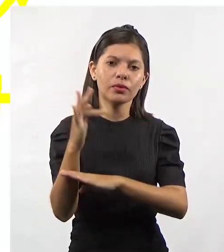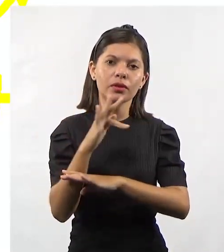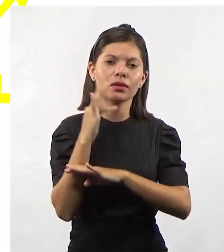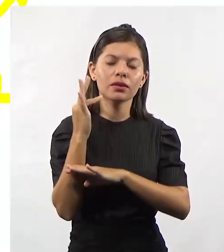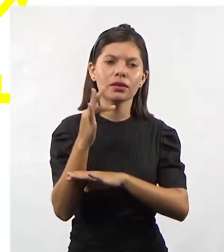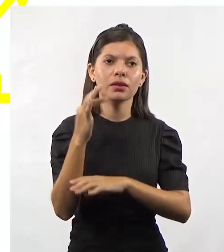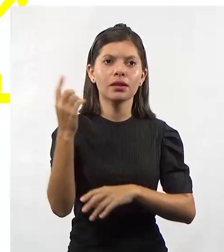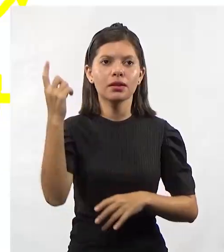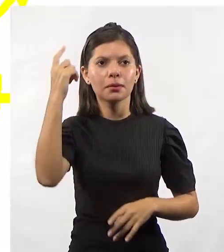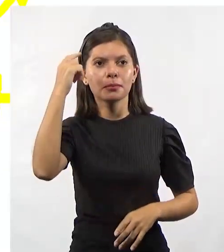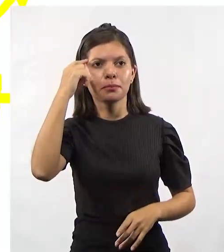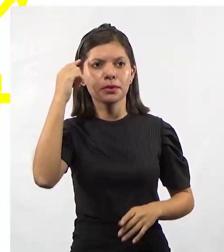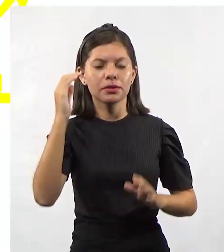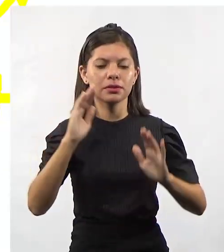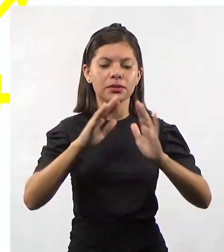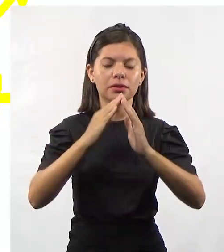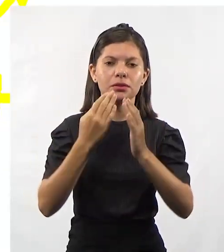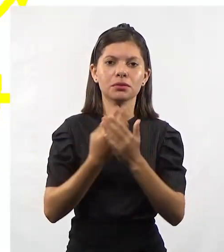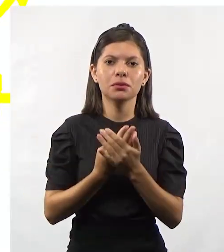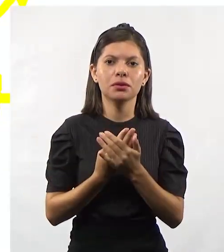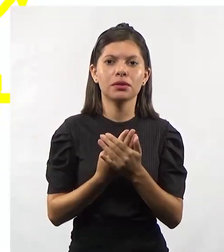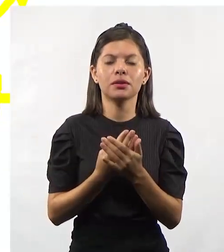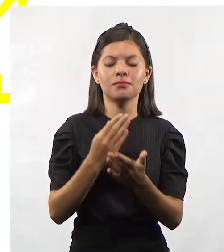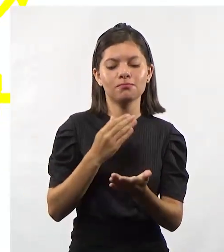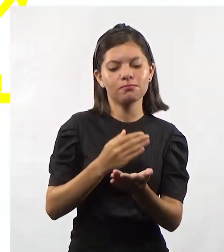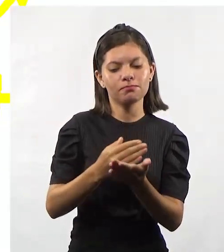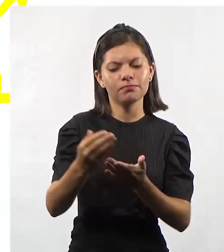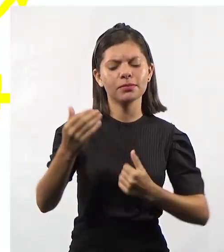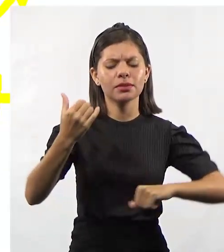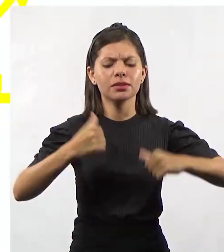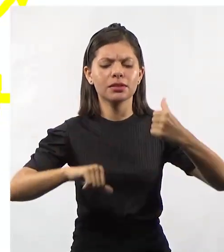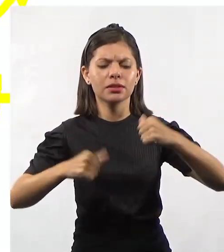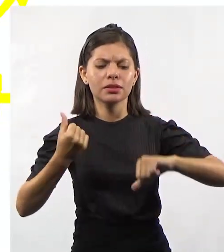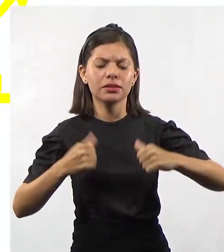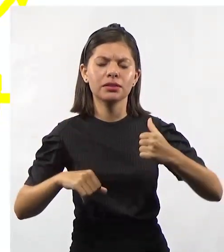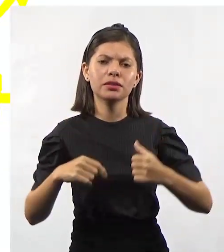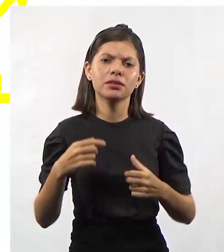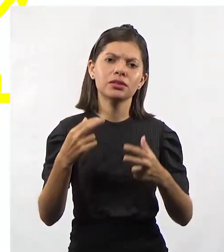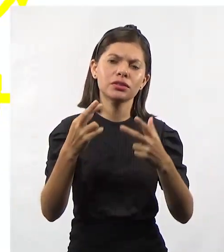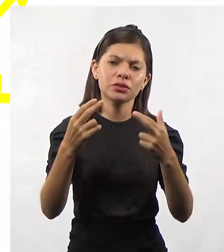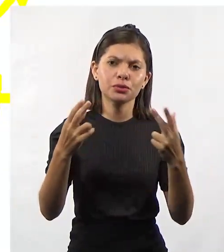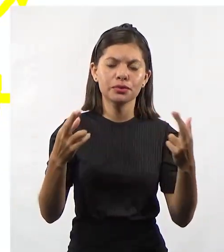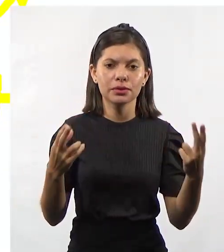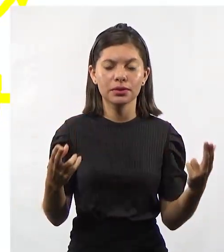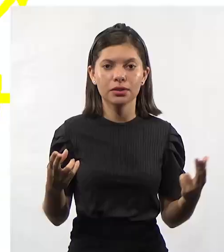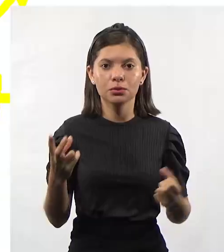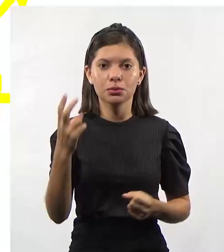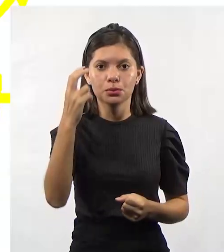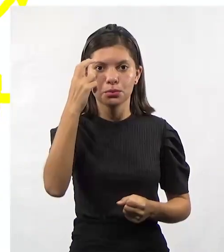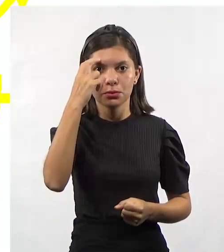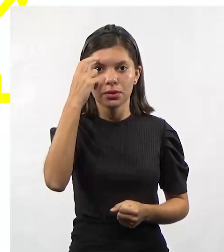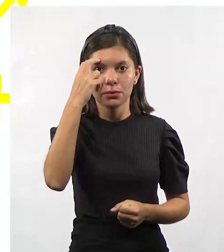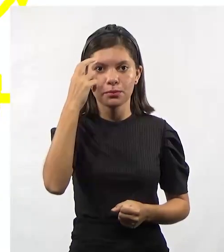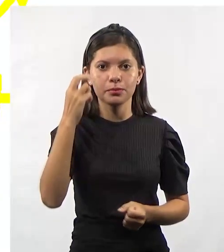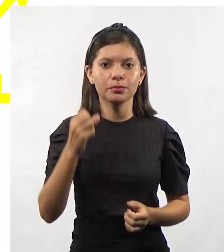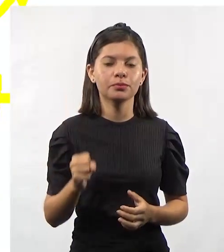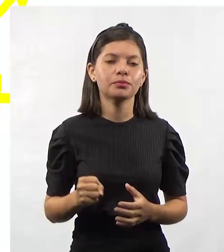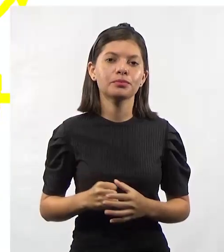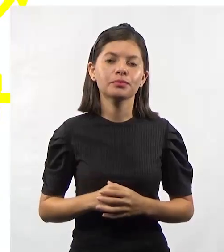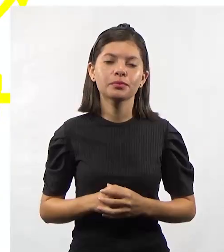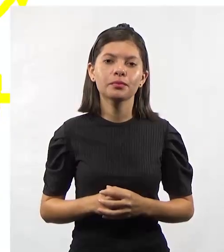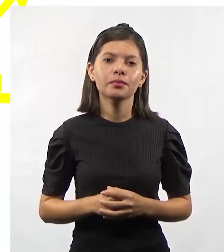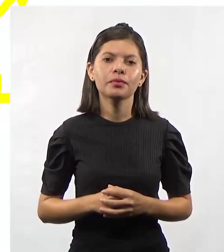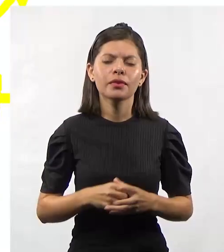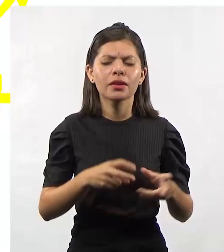gente pense a escola a partir dessa perspectiva de uma diversidade cultural e